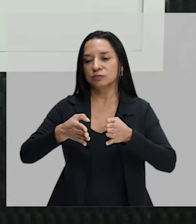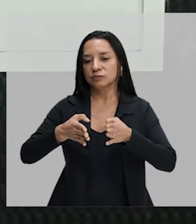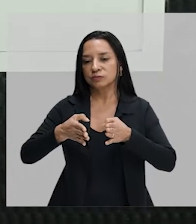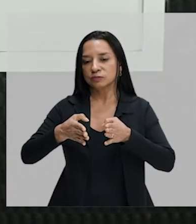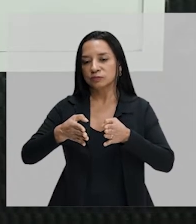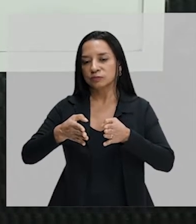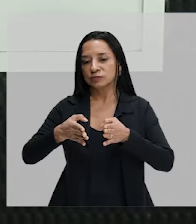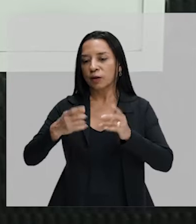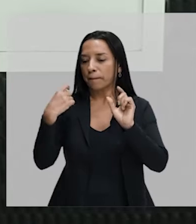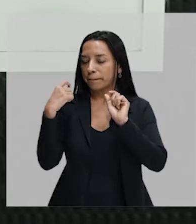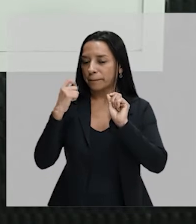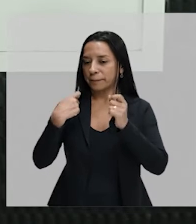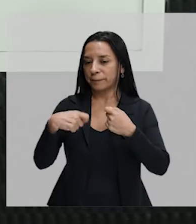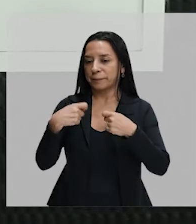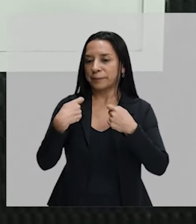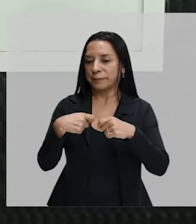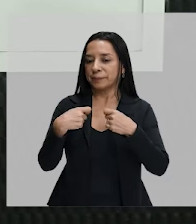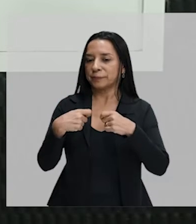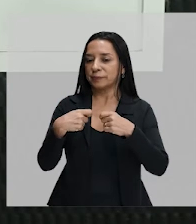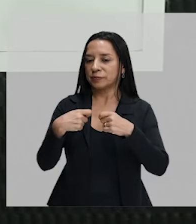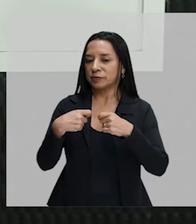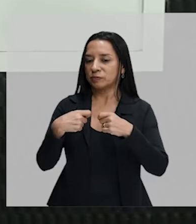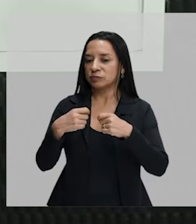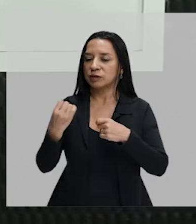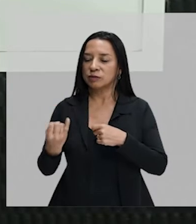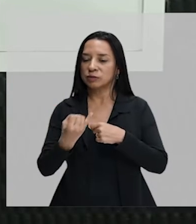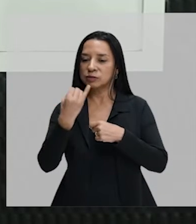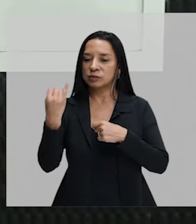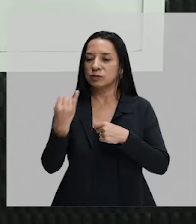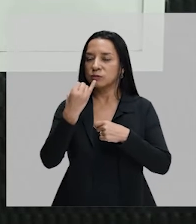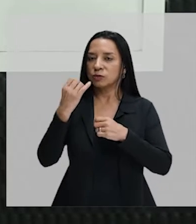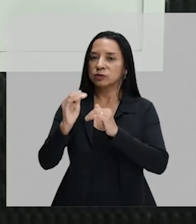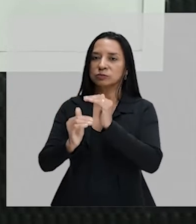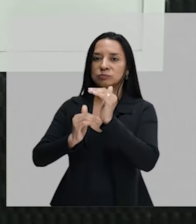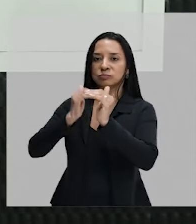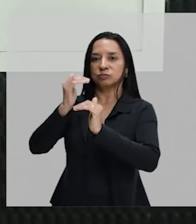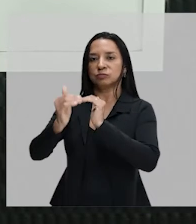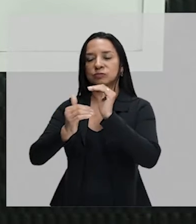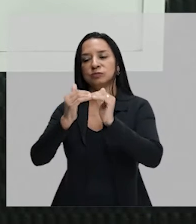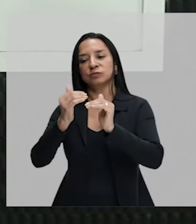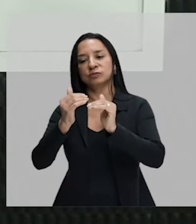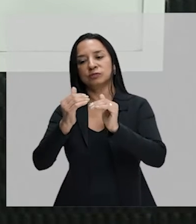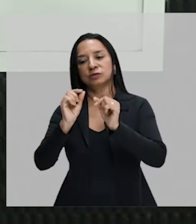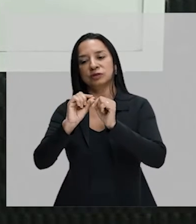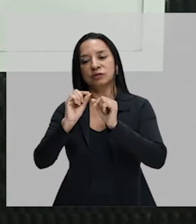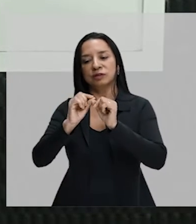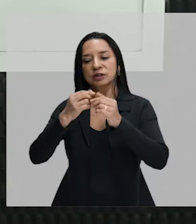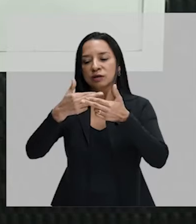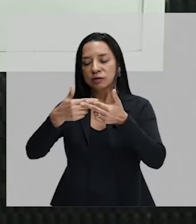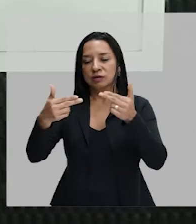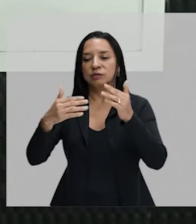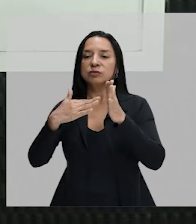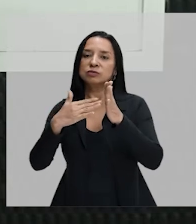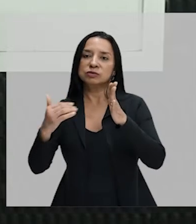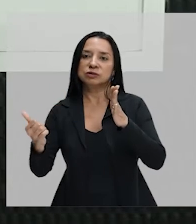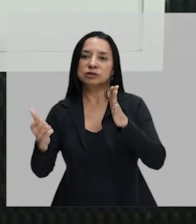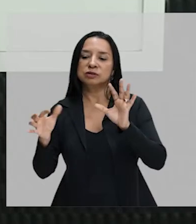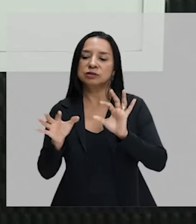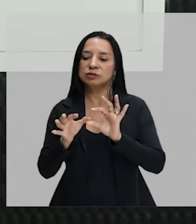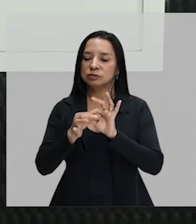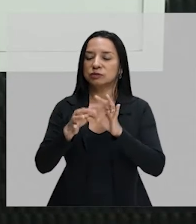desta necessidade de criar, de elaborar, de manter, de construir elementos estéticos associados à arte também